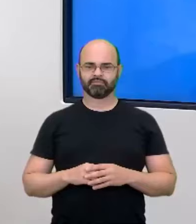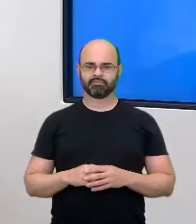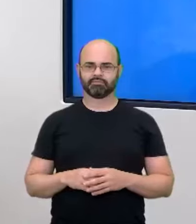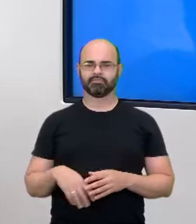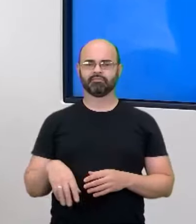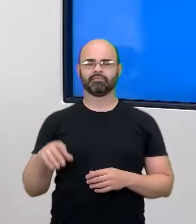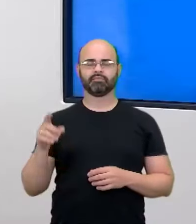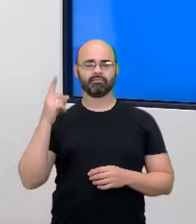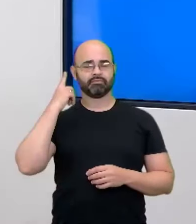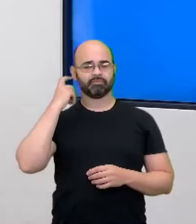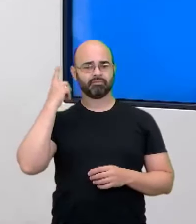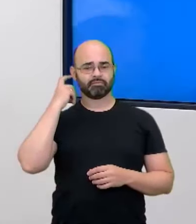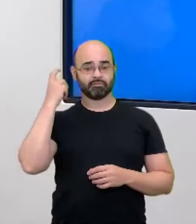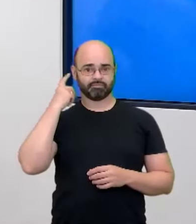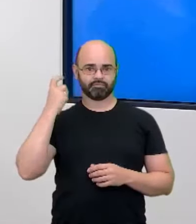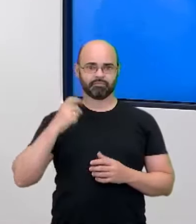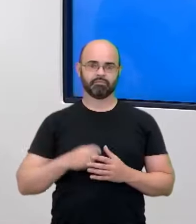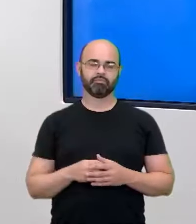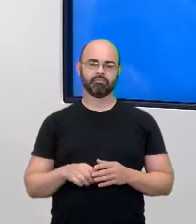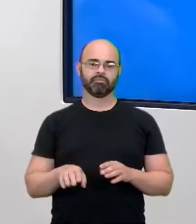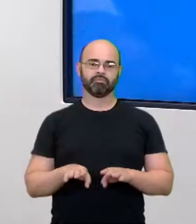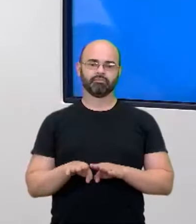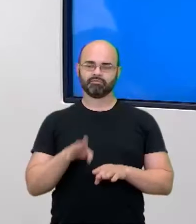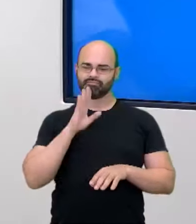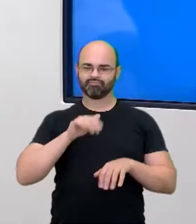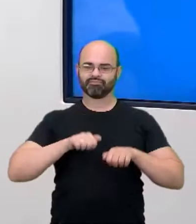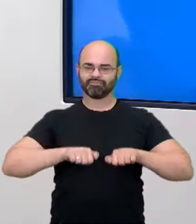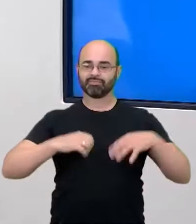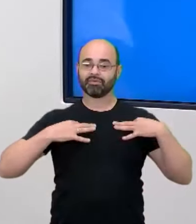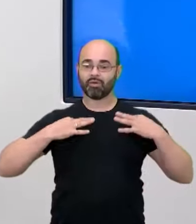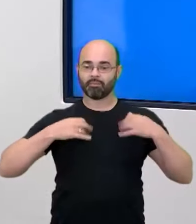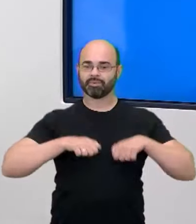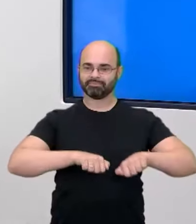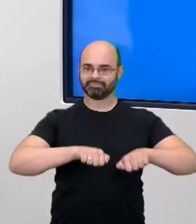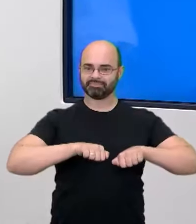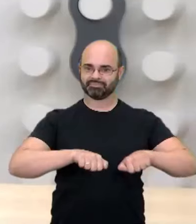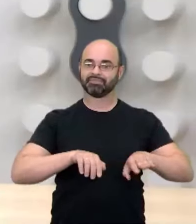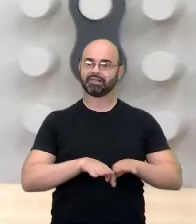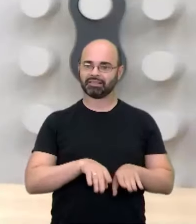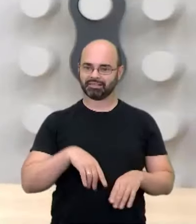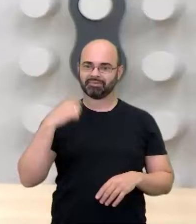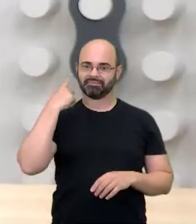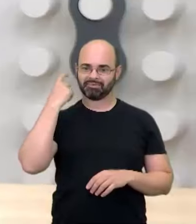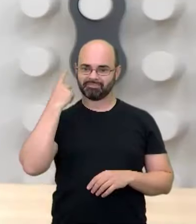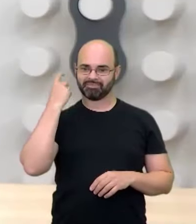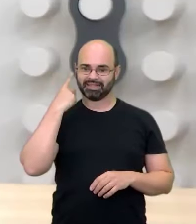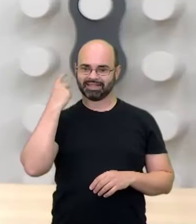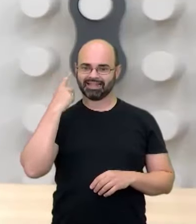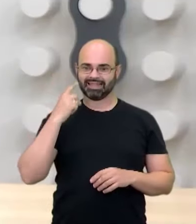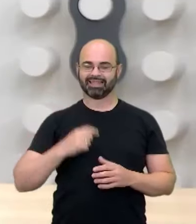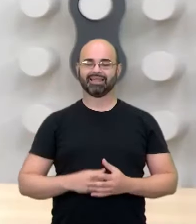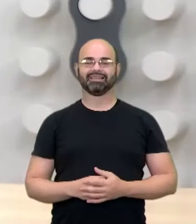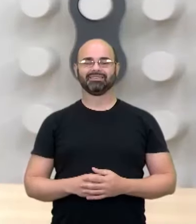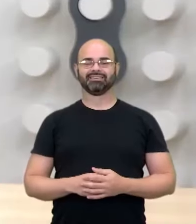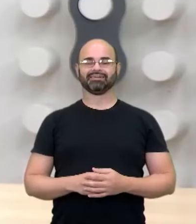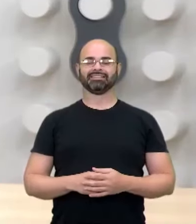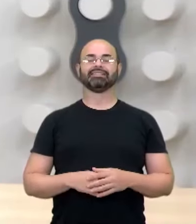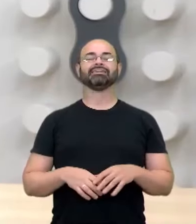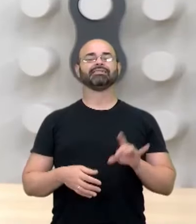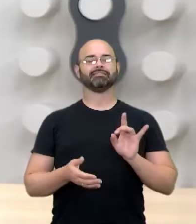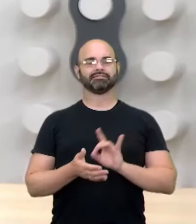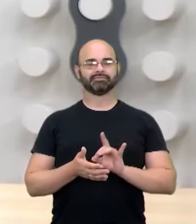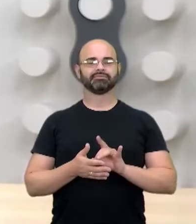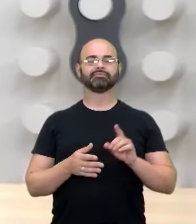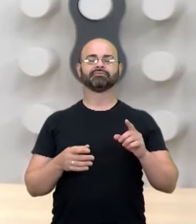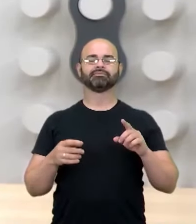que nem é instrumento musical, você usa para lavar roupa mesmo. E olha só como a gente percebe também que os instrumentos eles vão realmente se